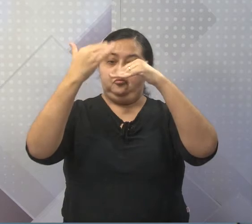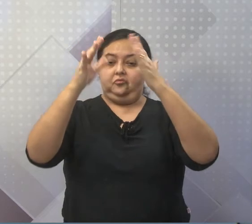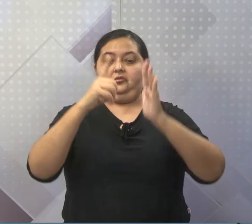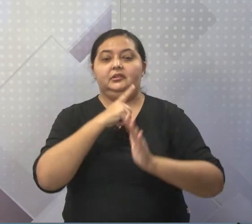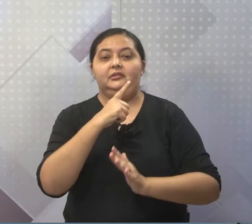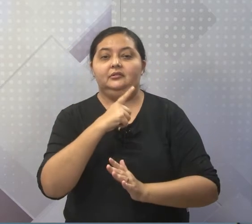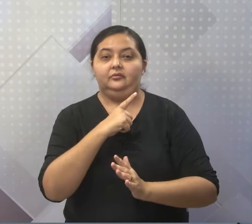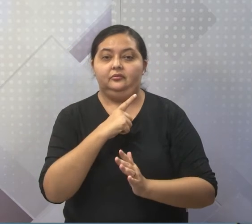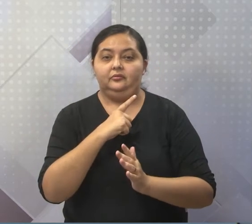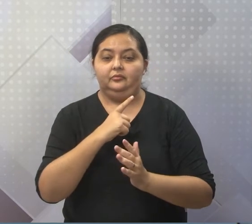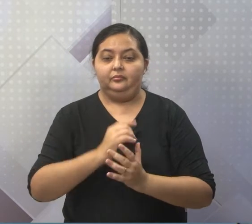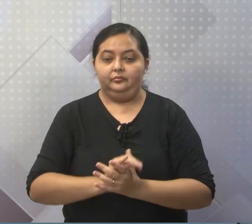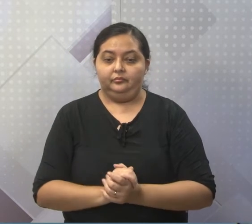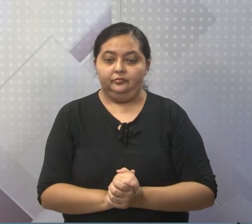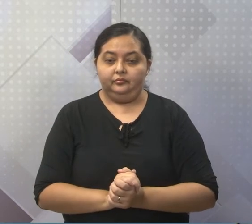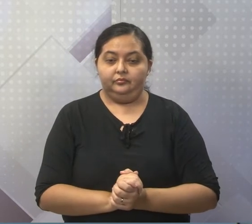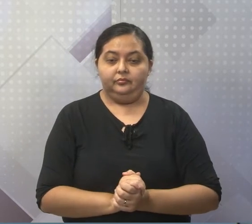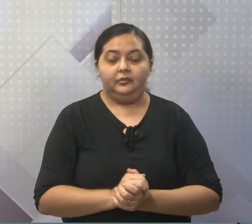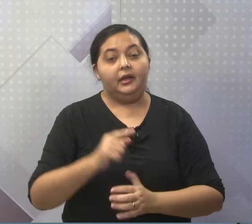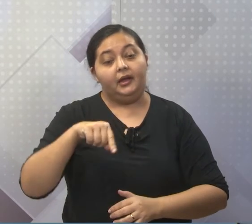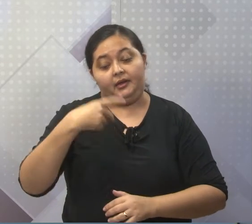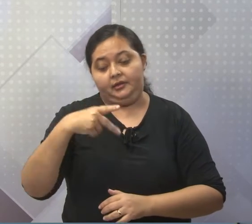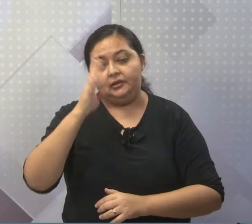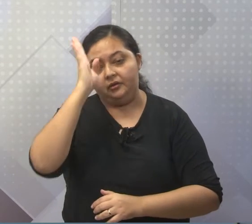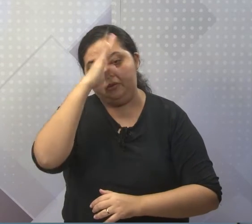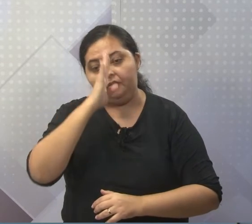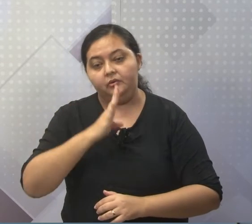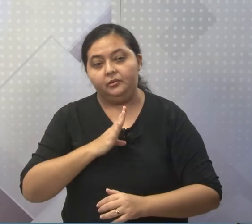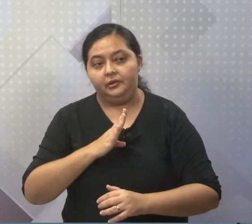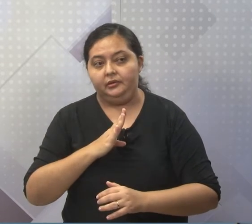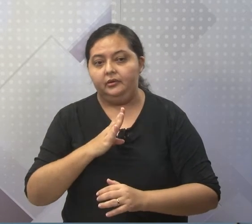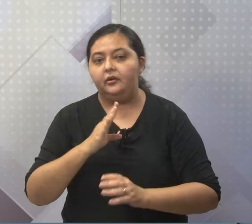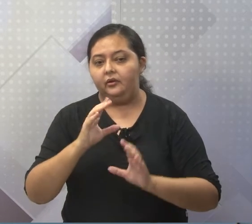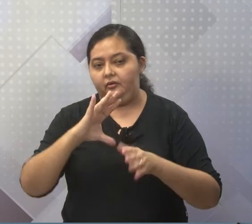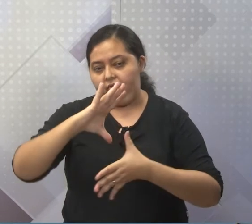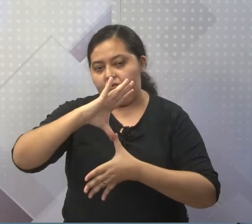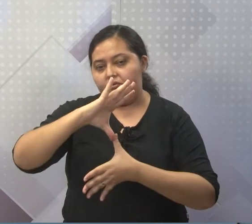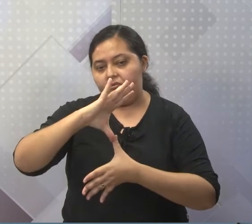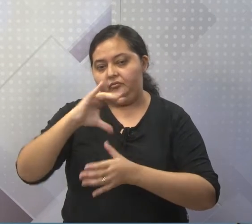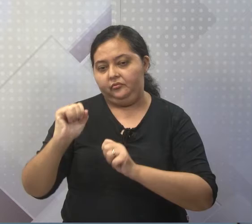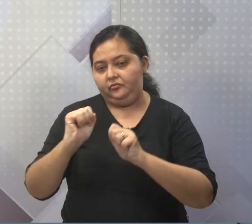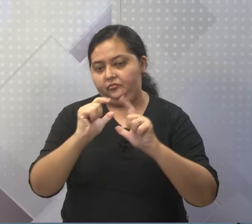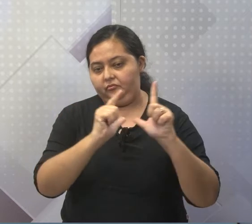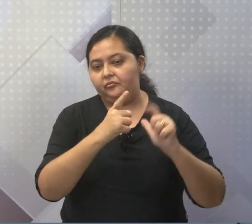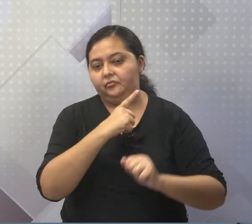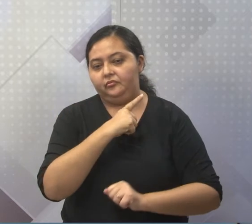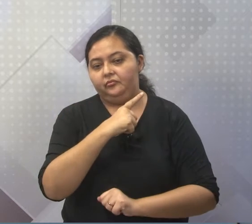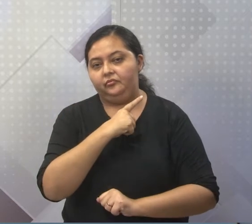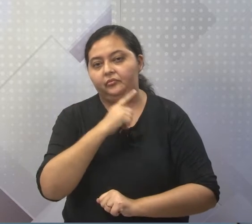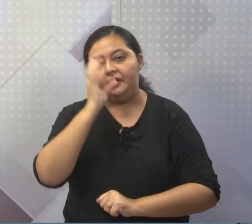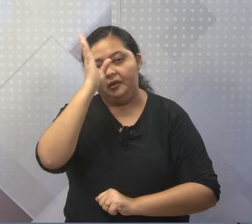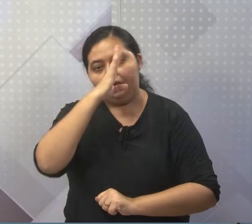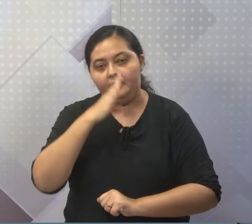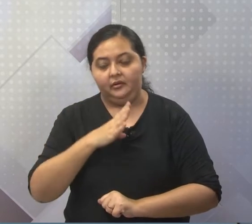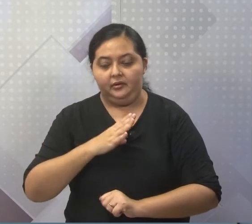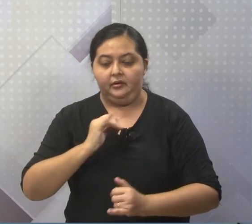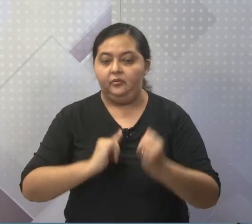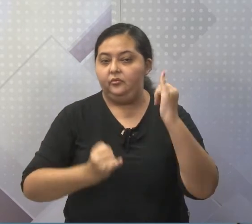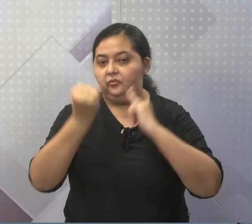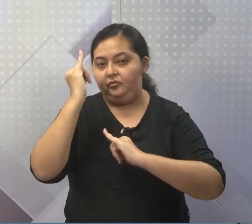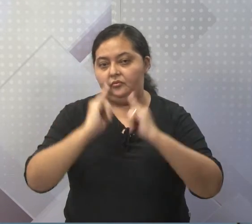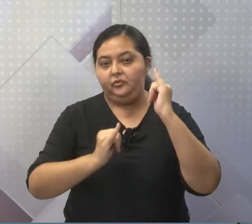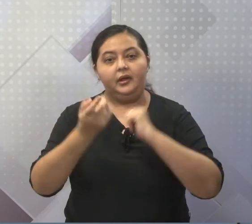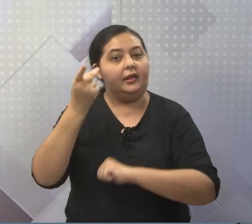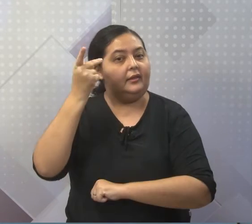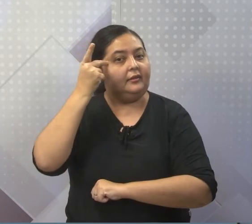tem um desenvolvimento industrial certo a gente tem aqui no Brasil por exemplo mostrar o mapa já para vocês que a região industrial do Brasil forte em São